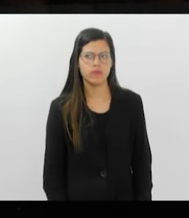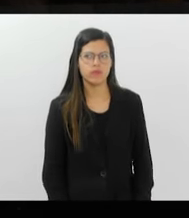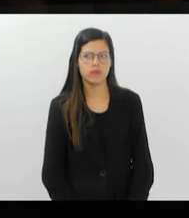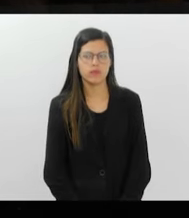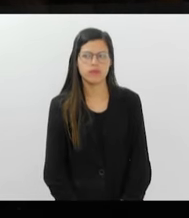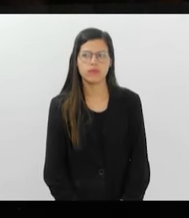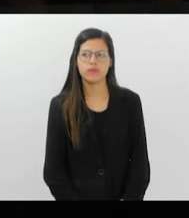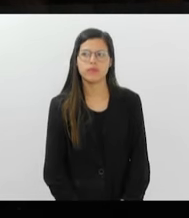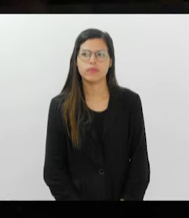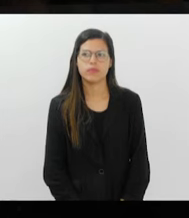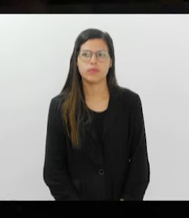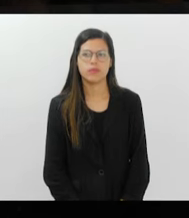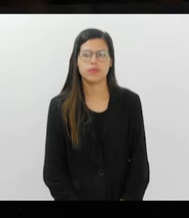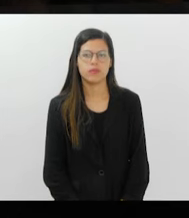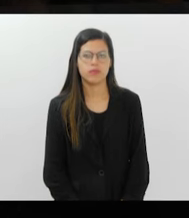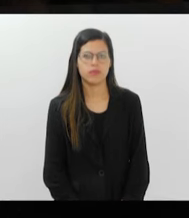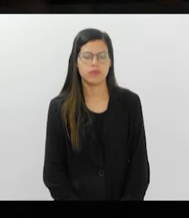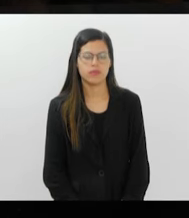E